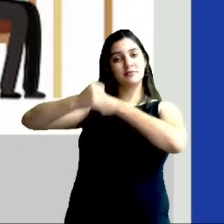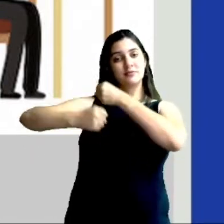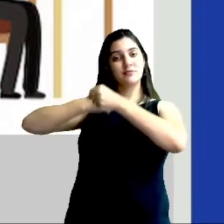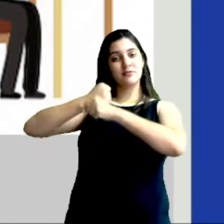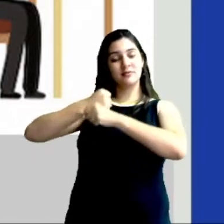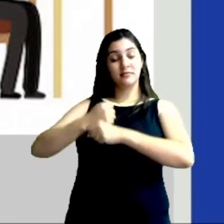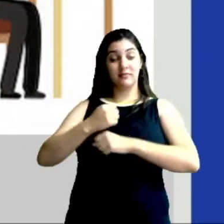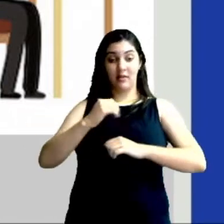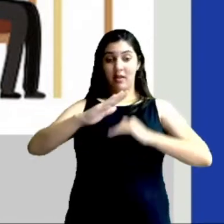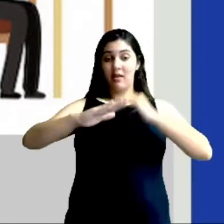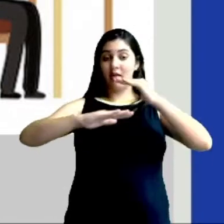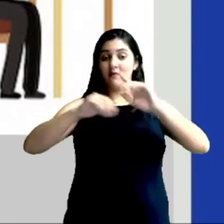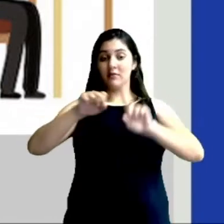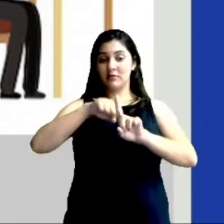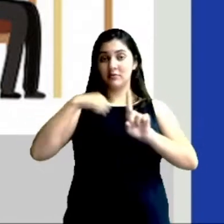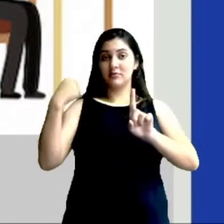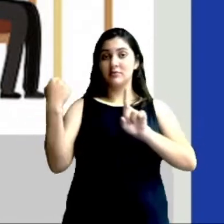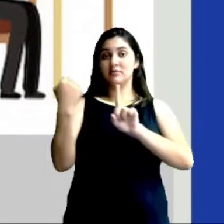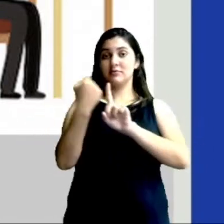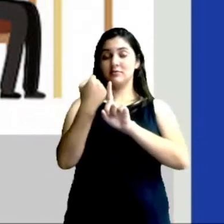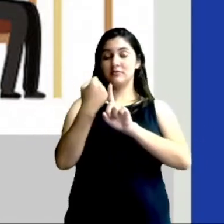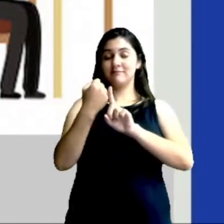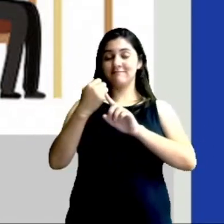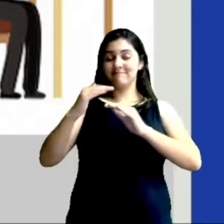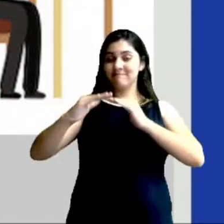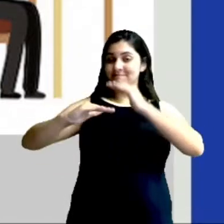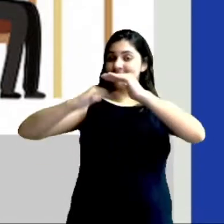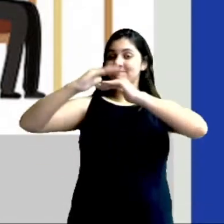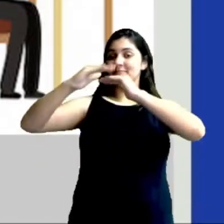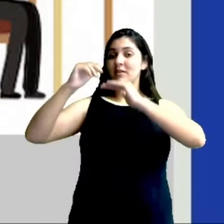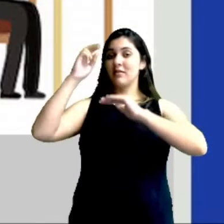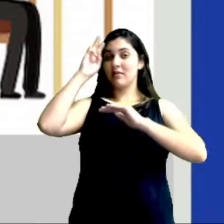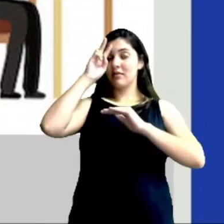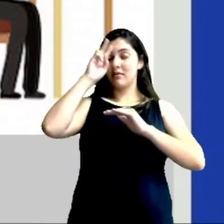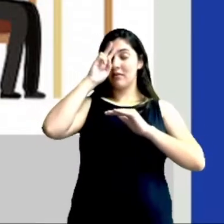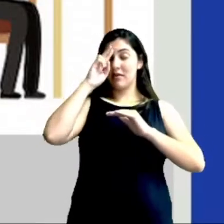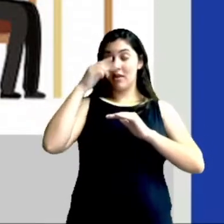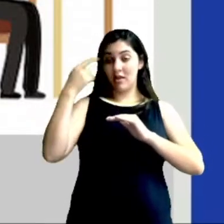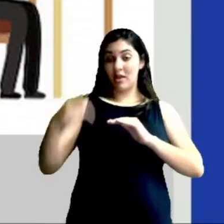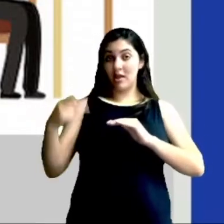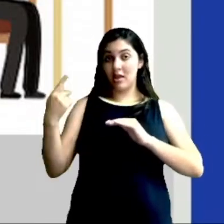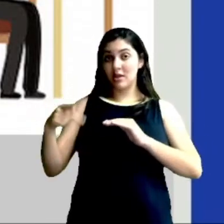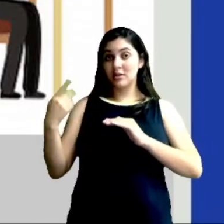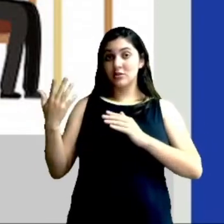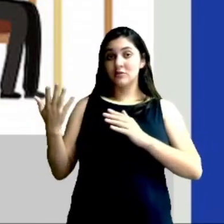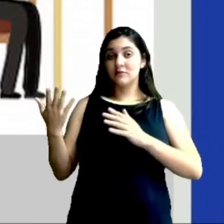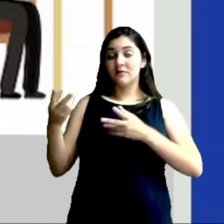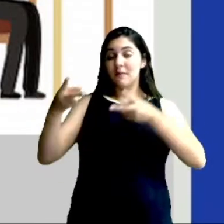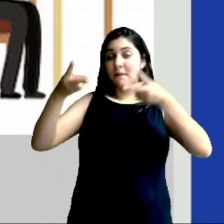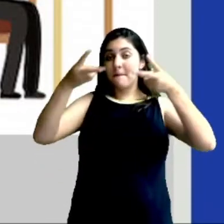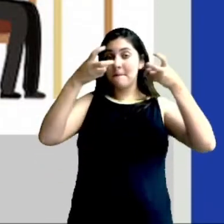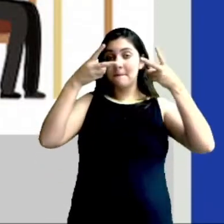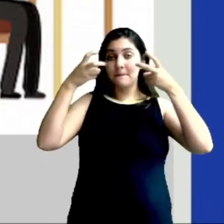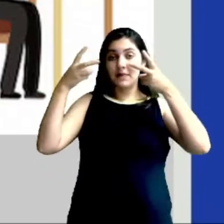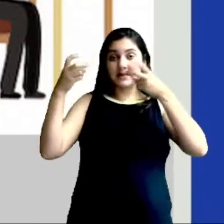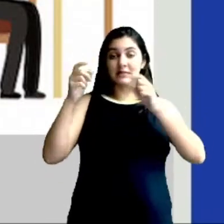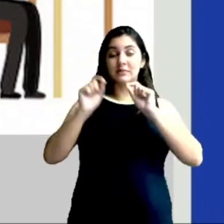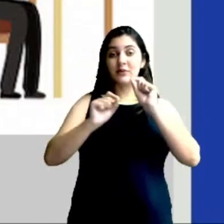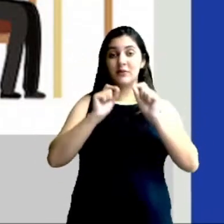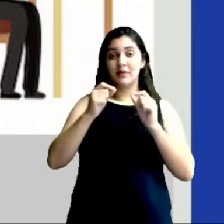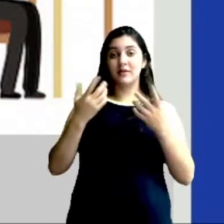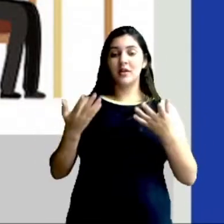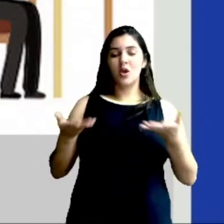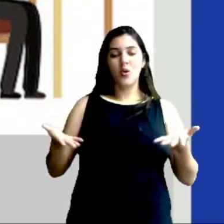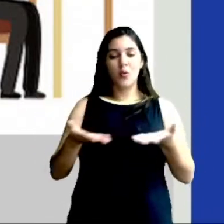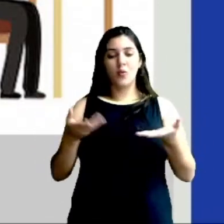né o adiantar da história né e isso a gente vai perceber que nós temos aí né os homens pré-históricos